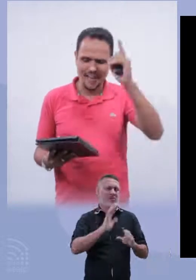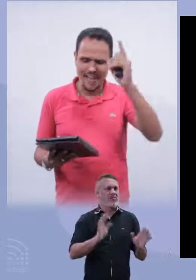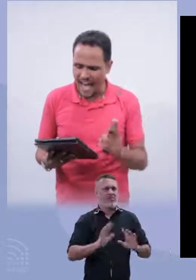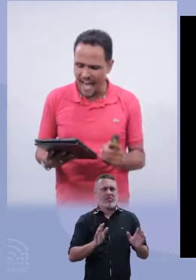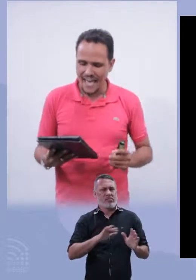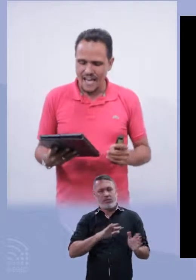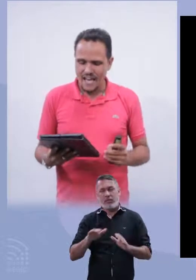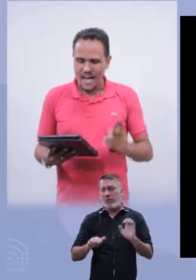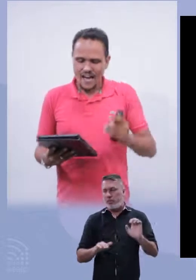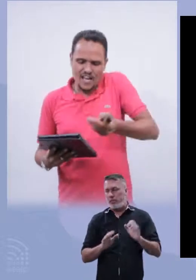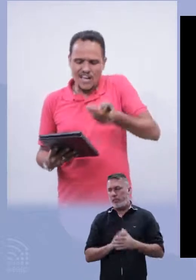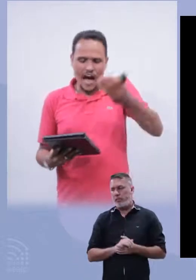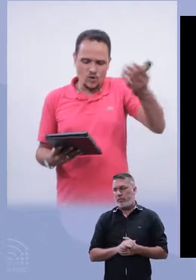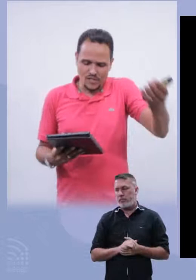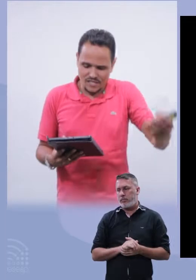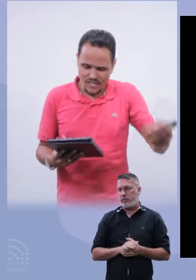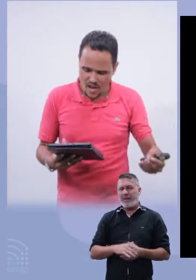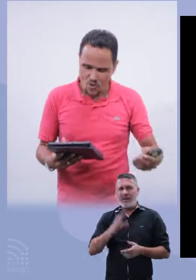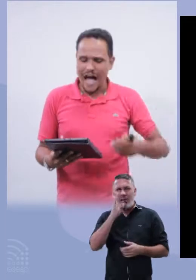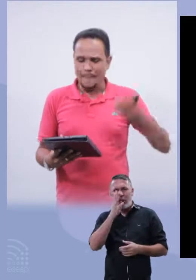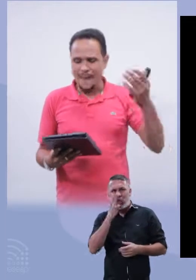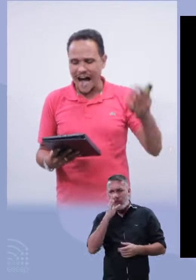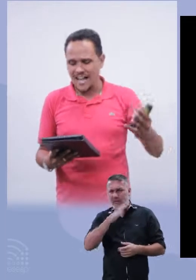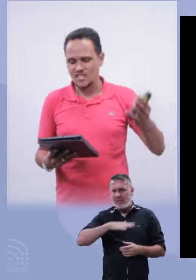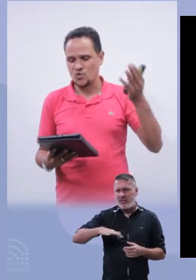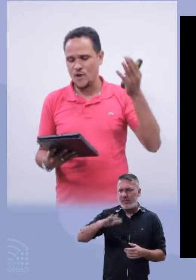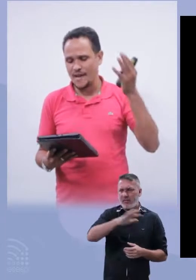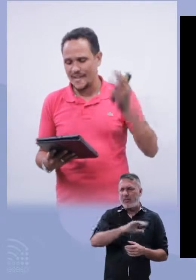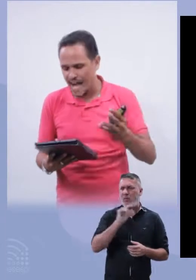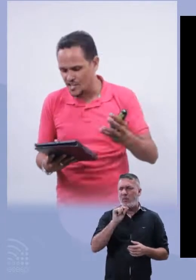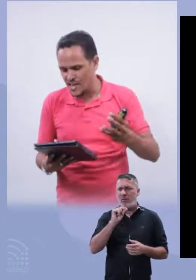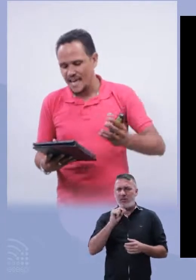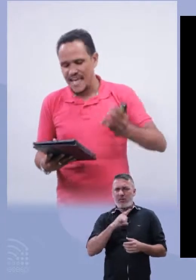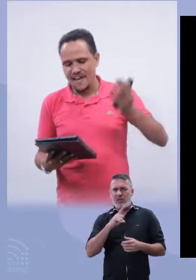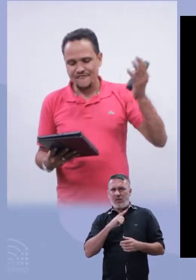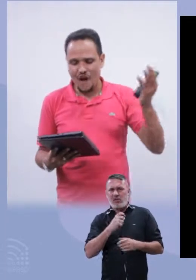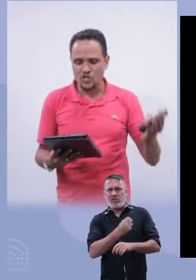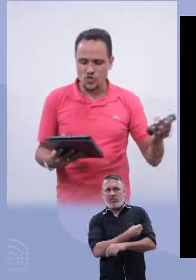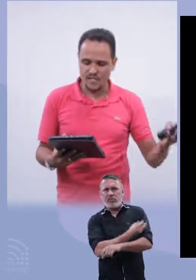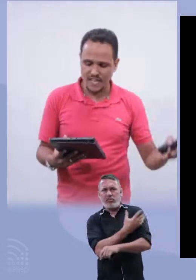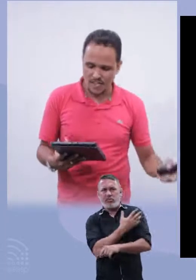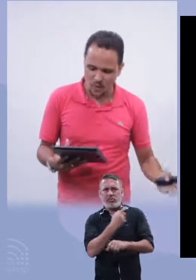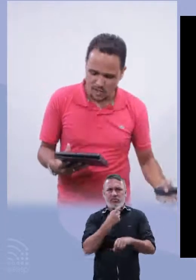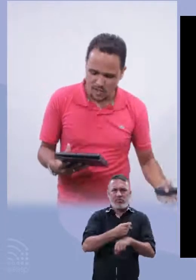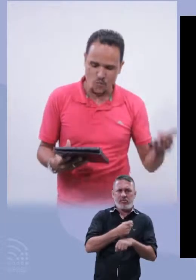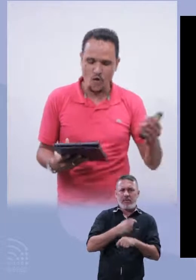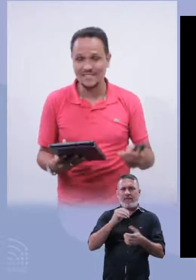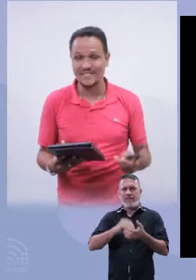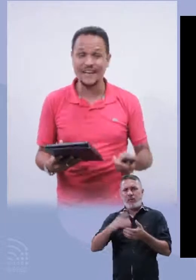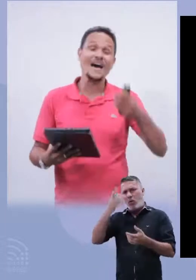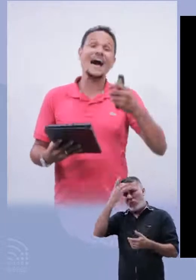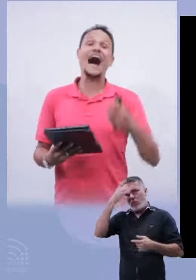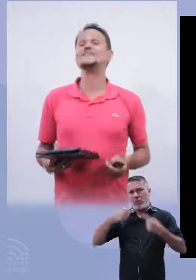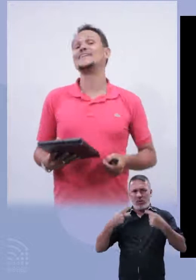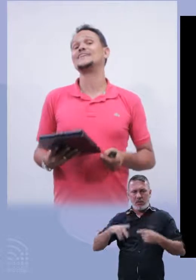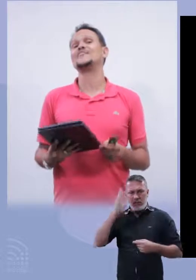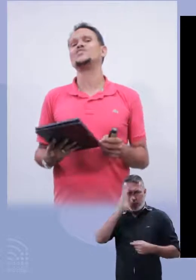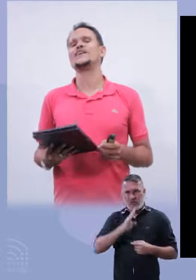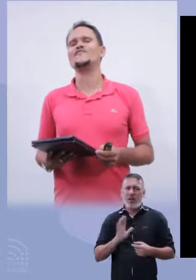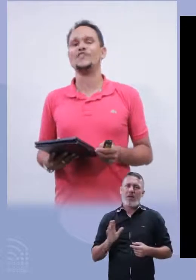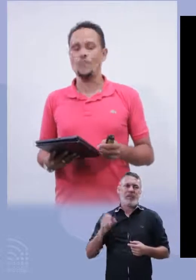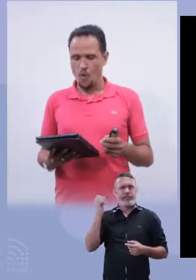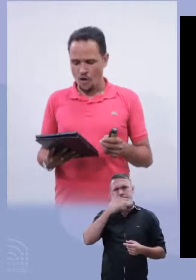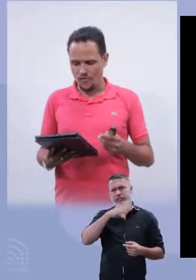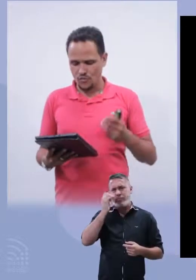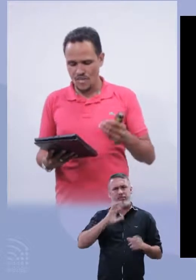barra. Crítica à alusão à baixa escolaridade e à falta de consciência política do povo brasileiro. Aí você está